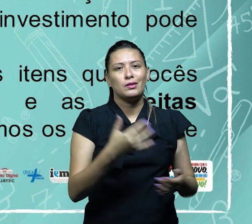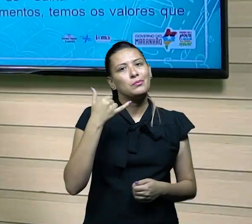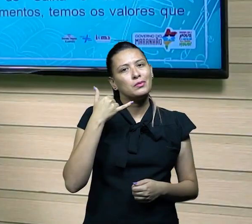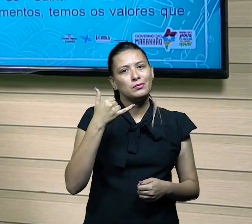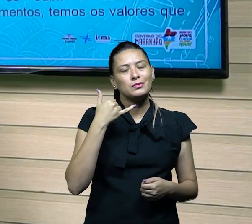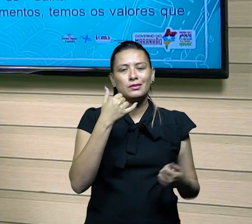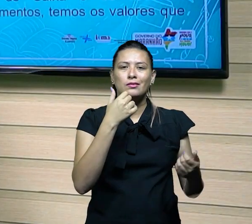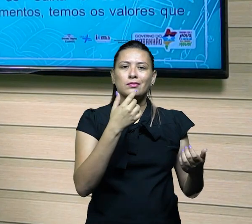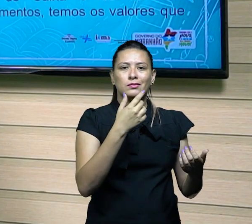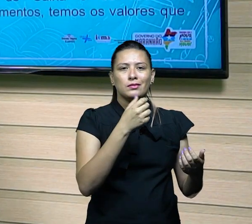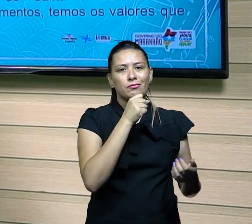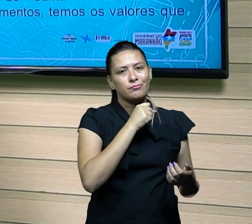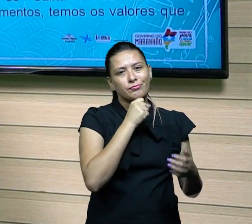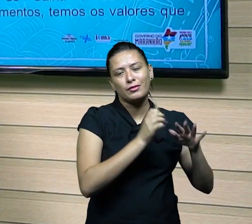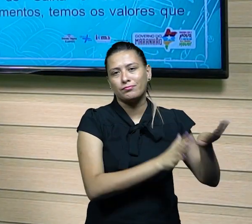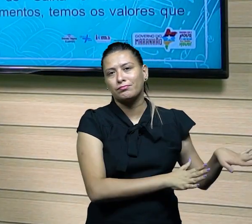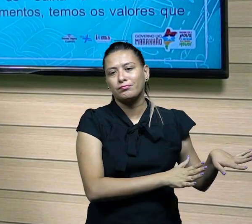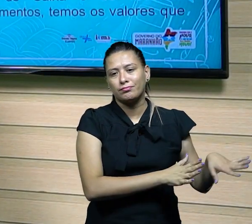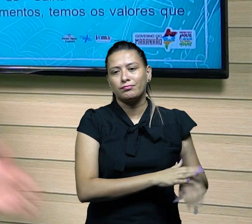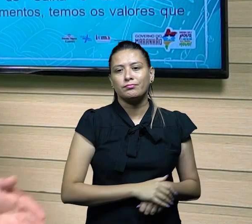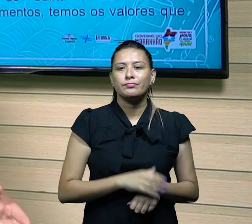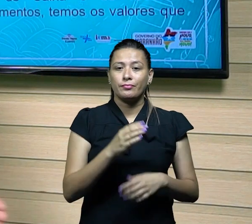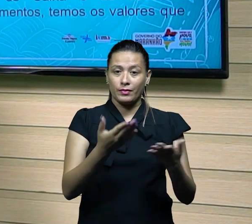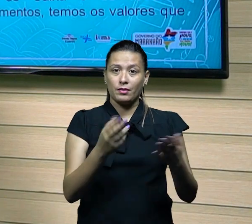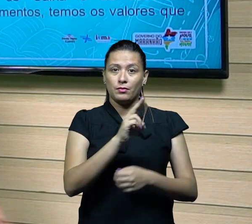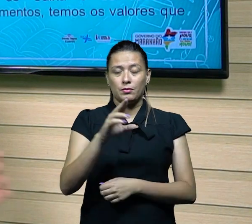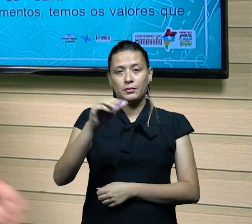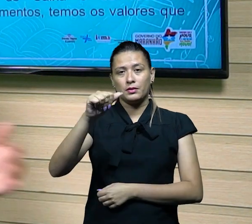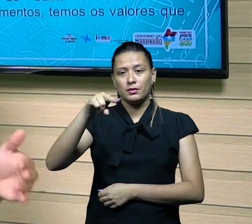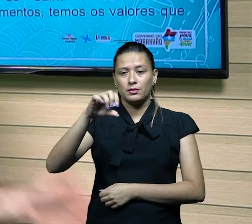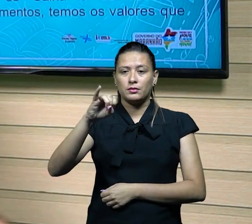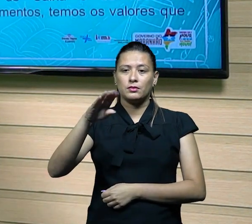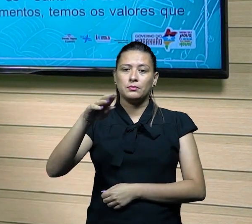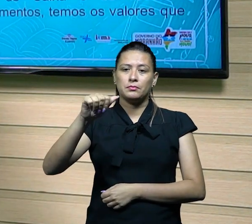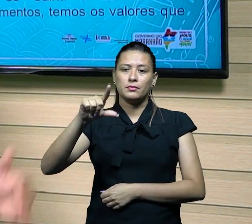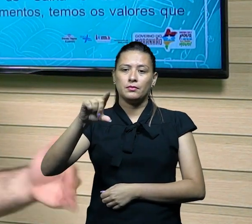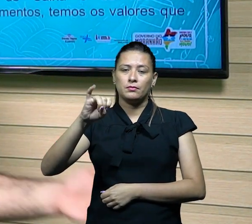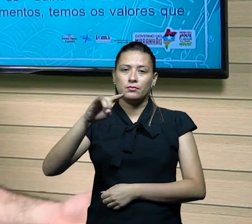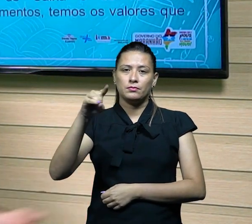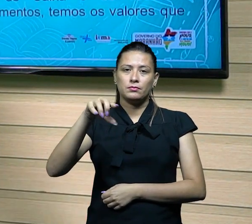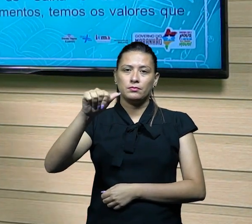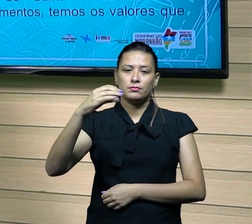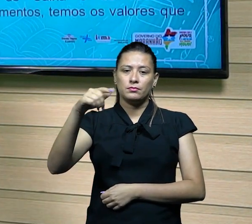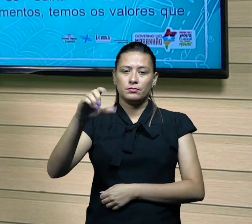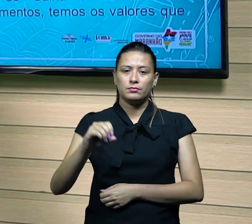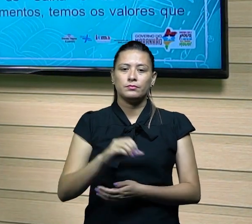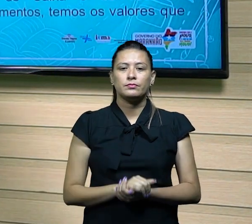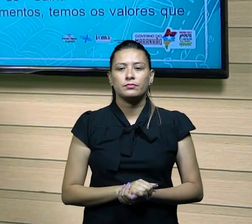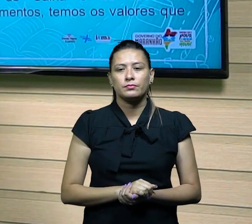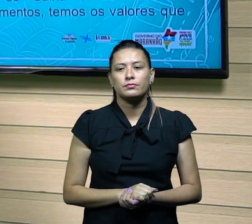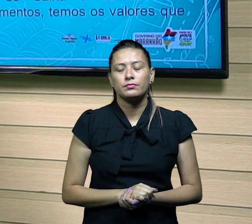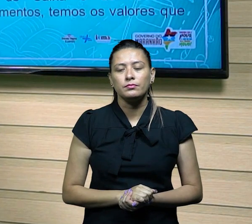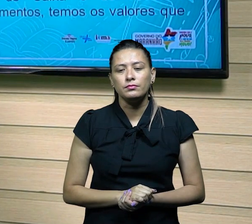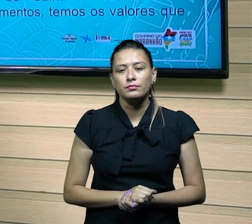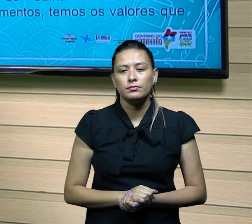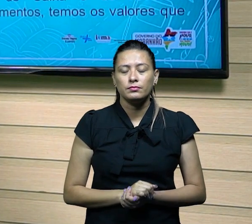antigo. Vamos dizer assim, a partir do momento que eu deixei de utilizar, deixei de comprar o produto antigo, ele vai começar a render mais para mim, menos para minha empresa. E a partir do momento que